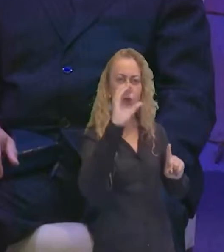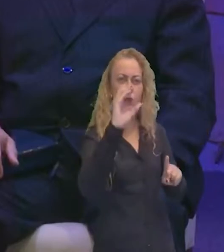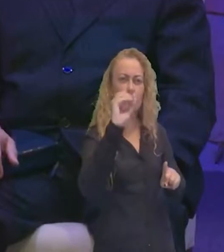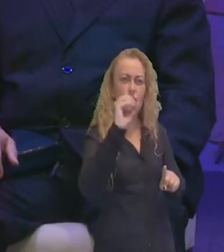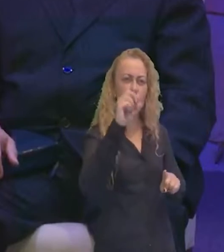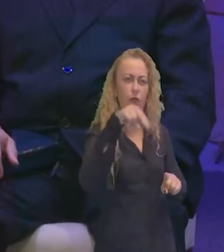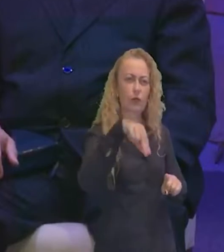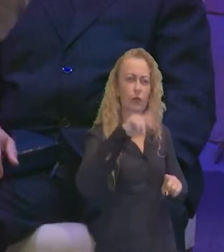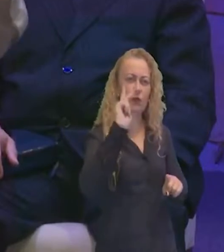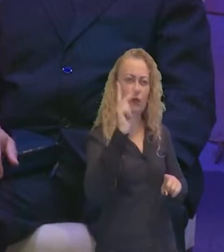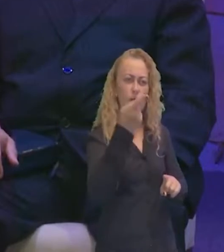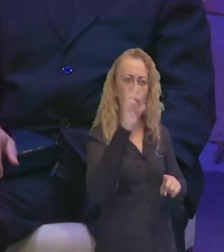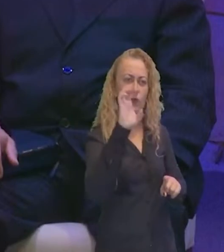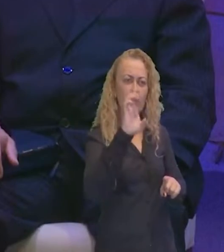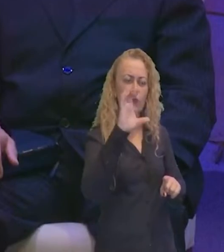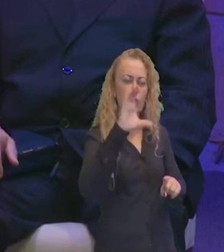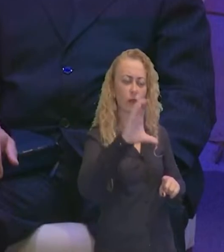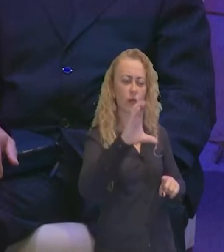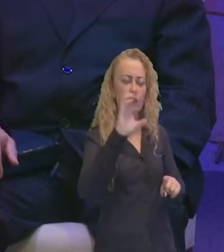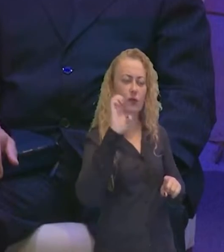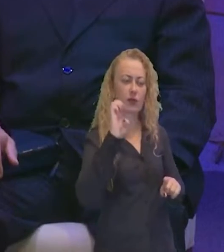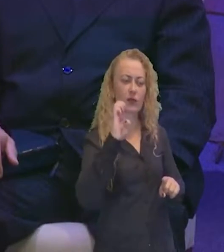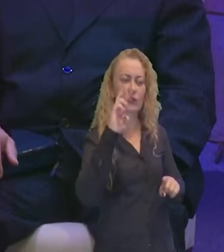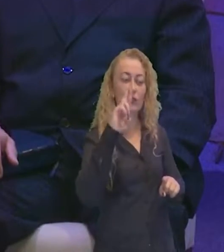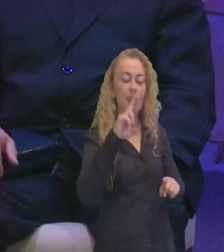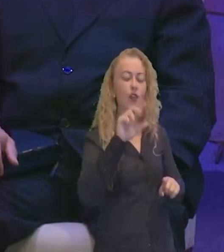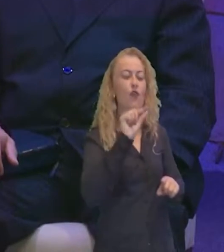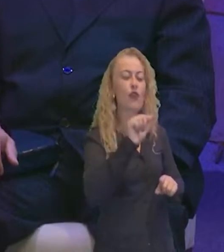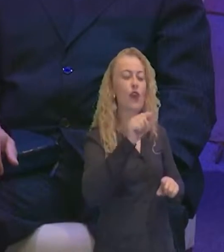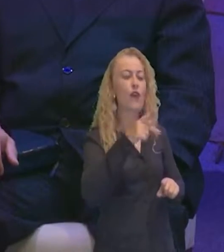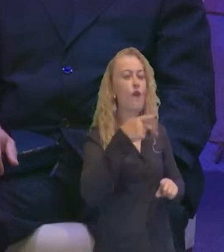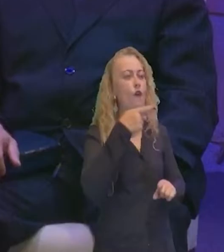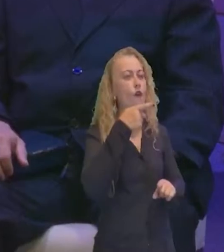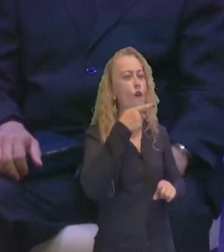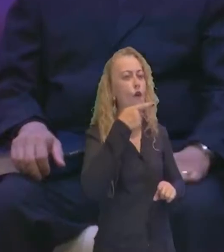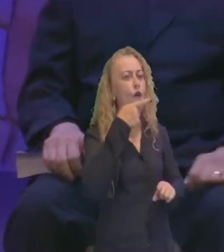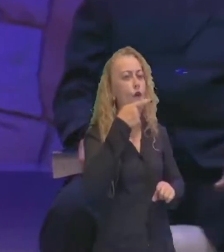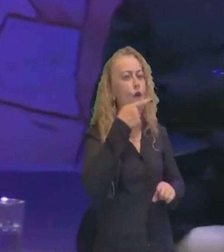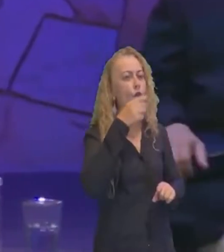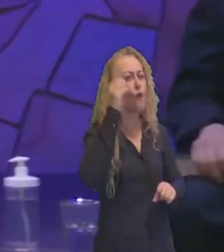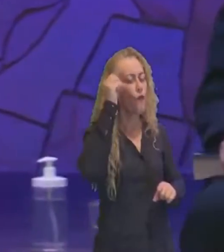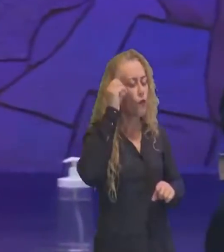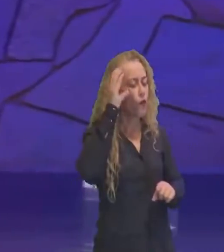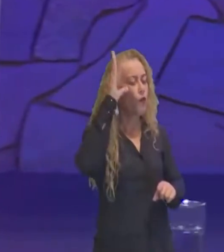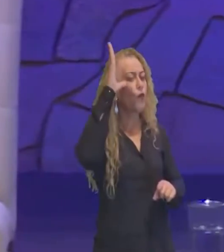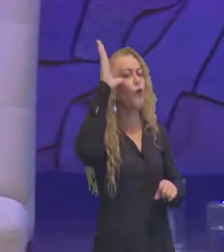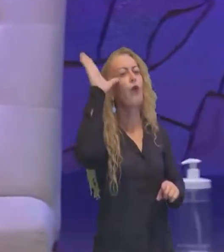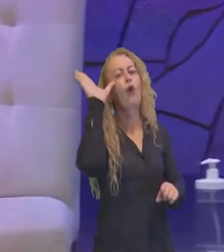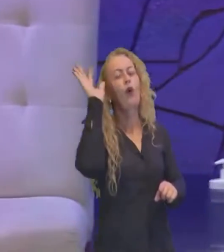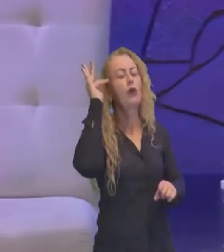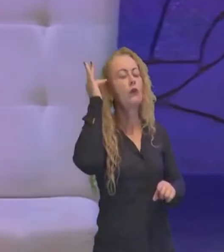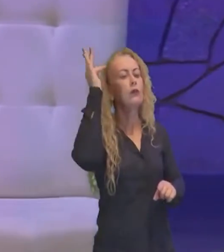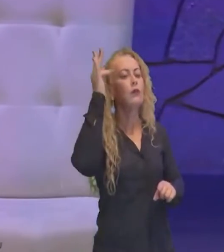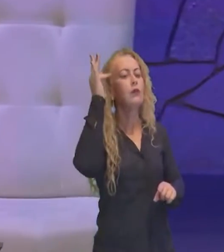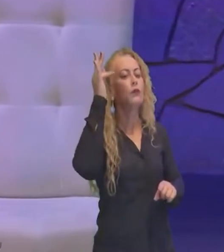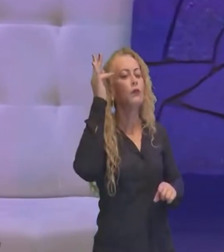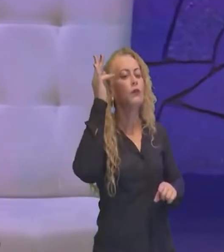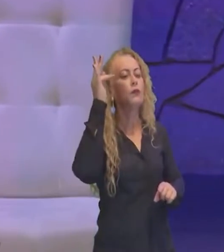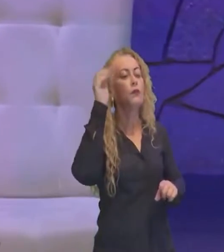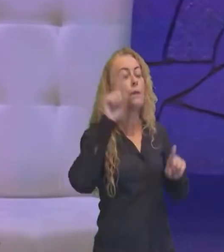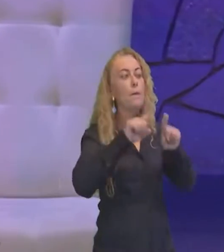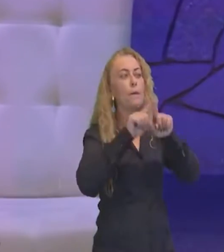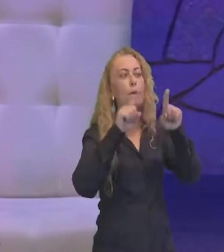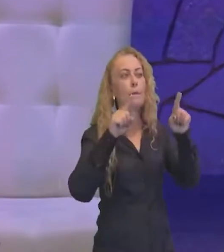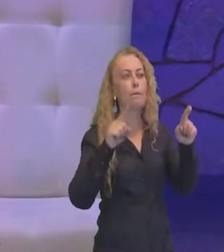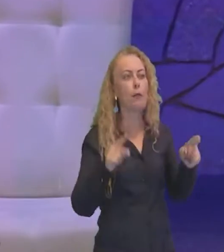no grego é você ter um conhecimento teórico. A palavra conhecer no hebraico significa você ter um relacionamento